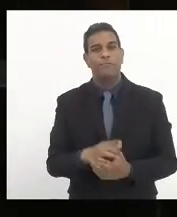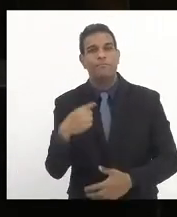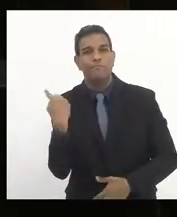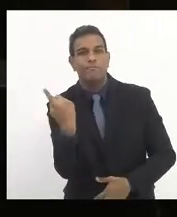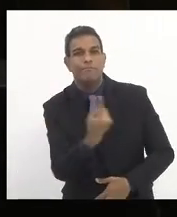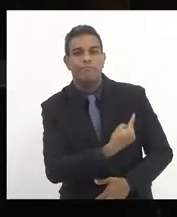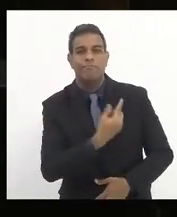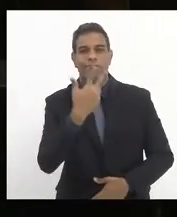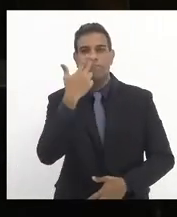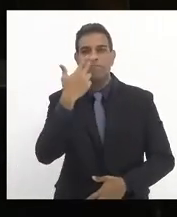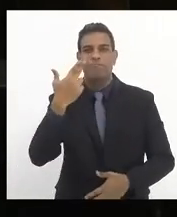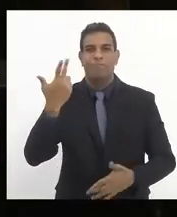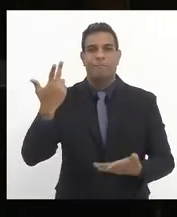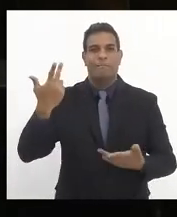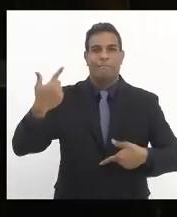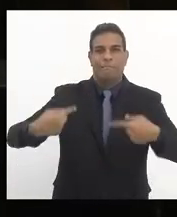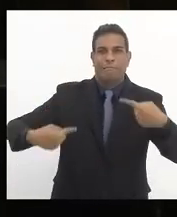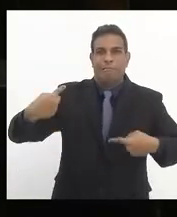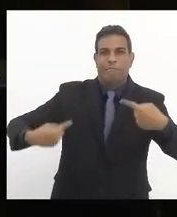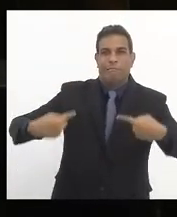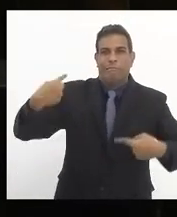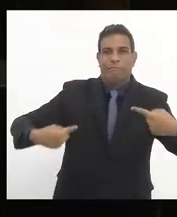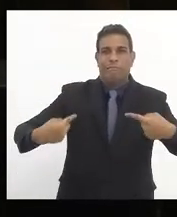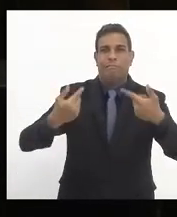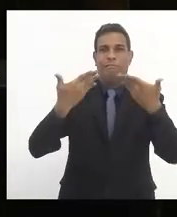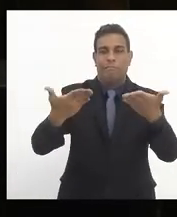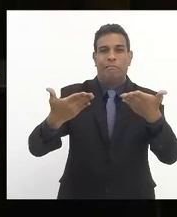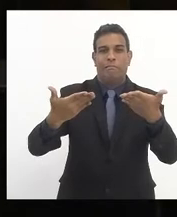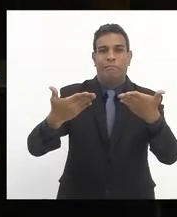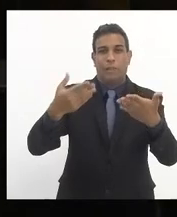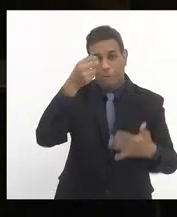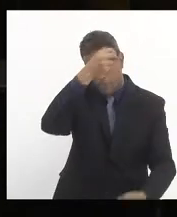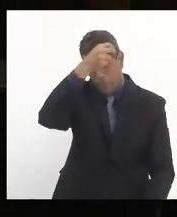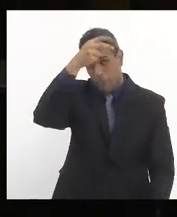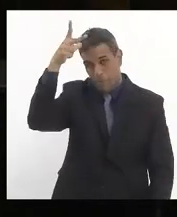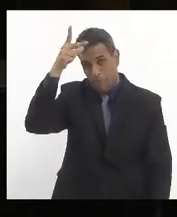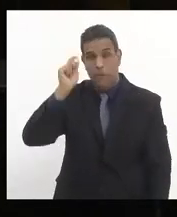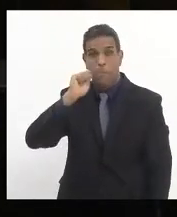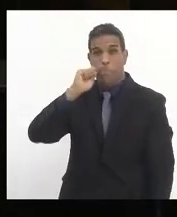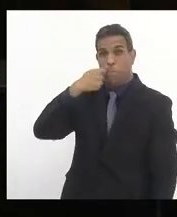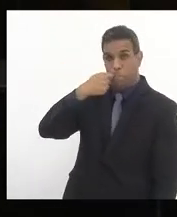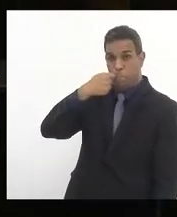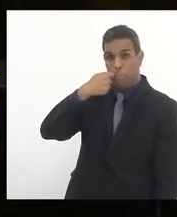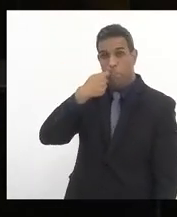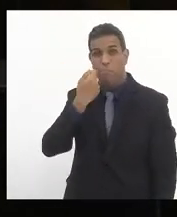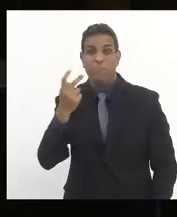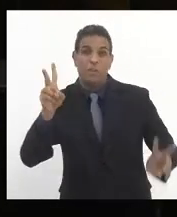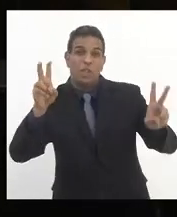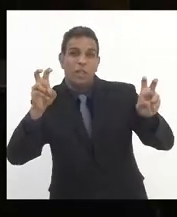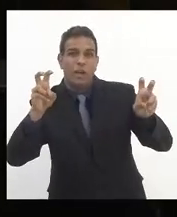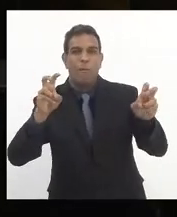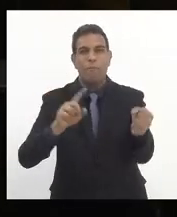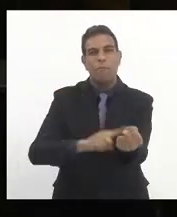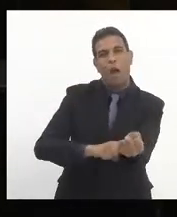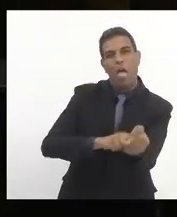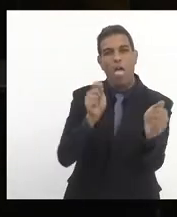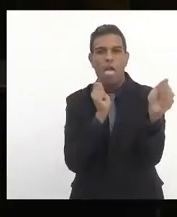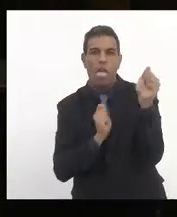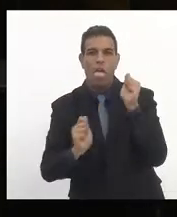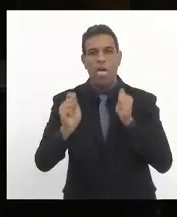tiranete no poder, que se chama Eduardo Paes, ou vulgo nervosinho,